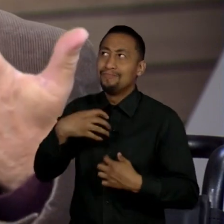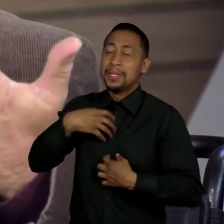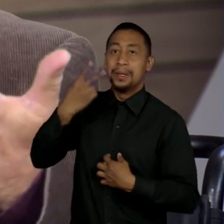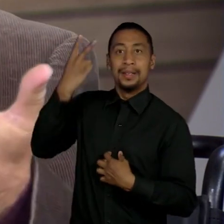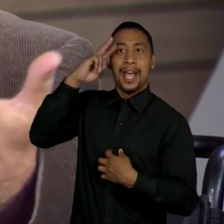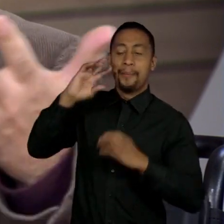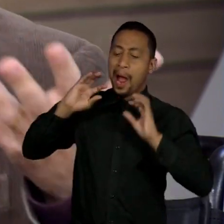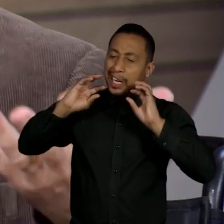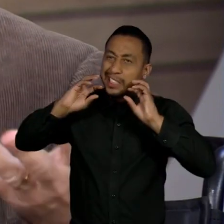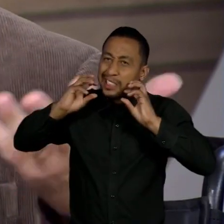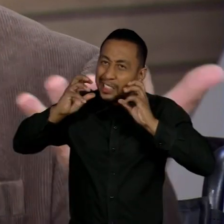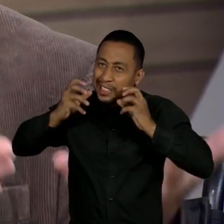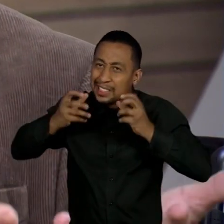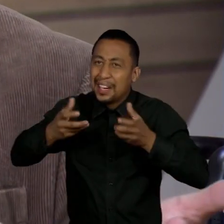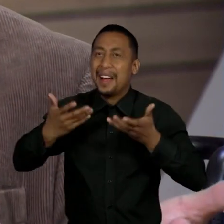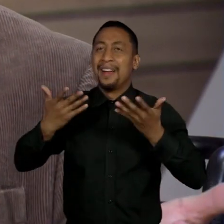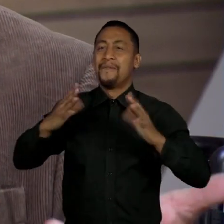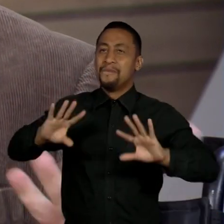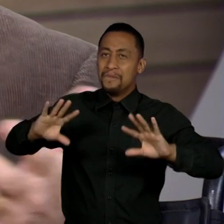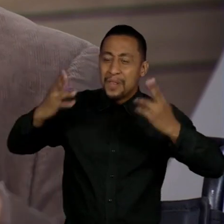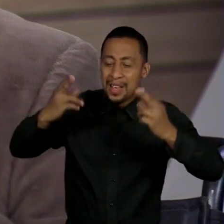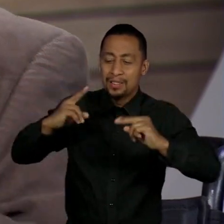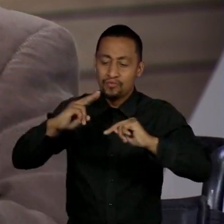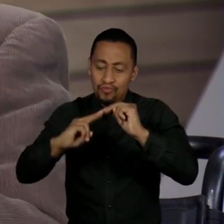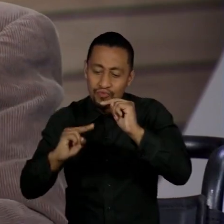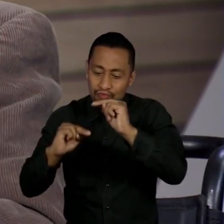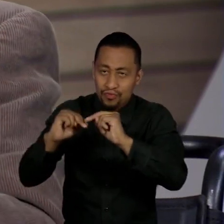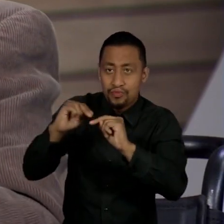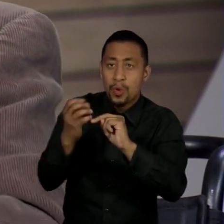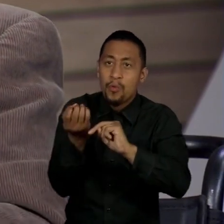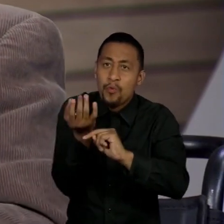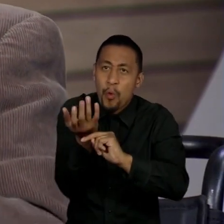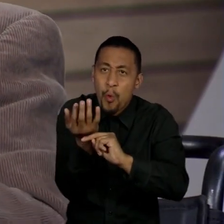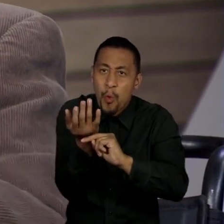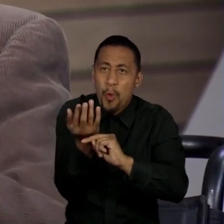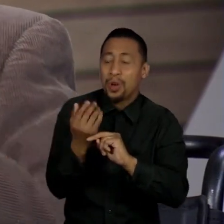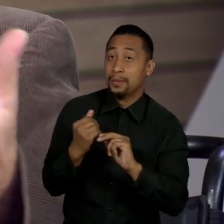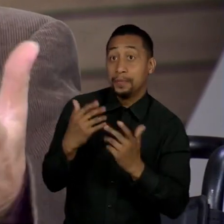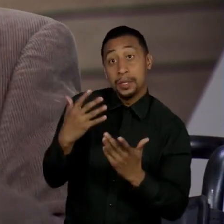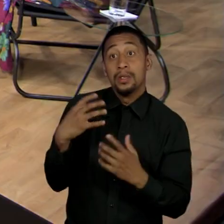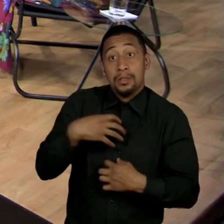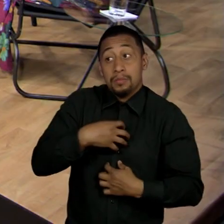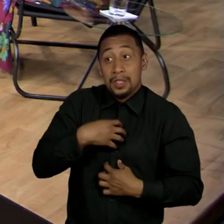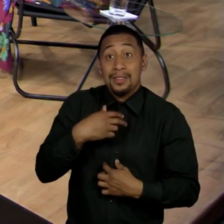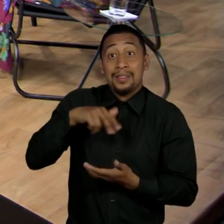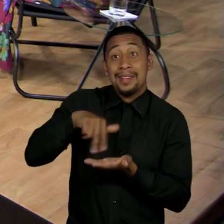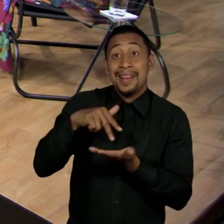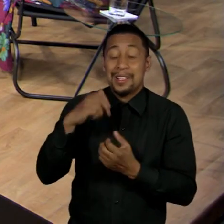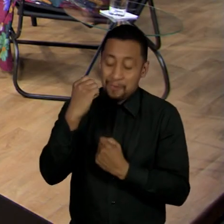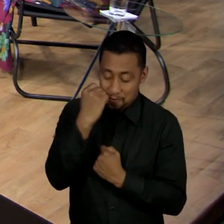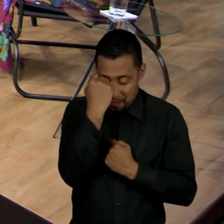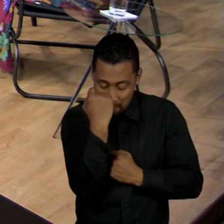levar o sujeito a vivenciar um forró tradicional, outros de um forró mais estilizado, que vão chamar de forró